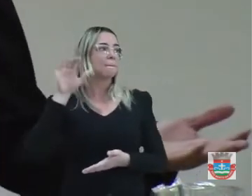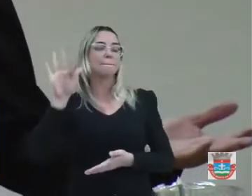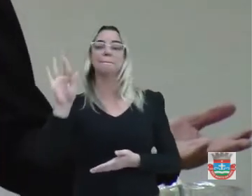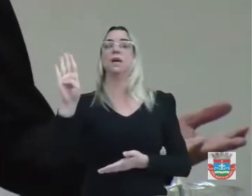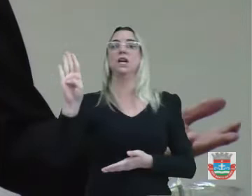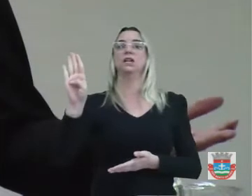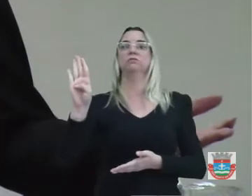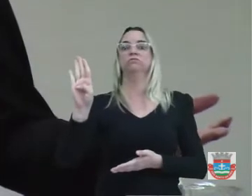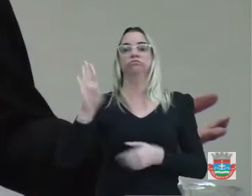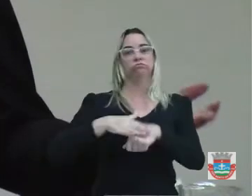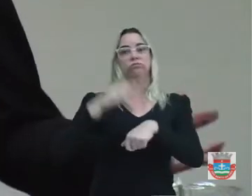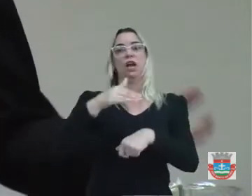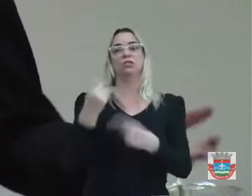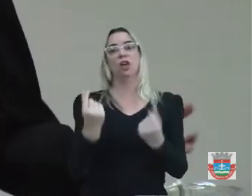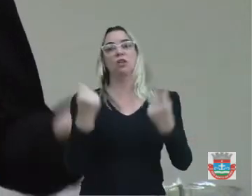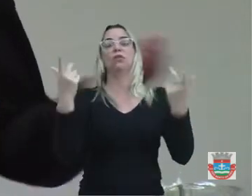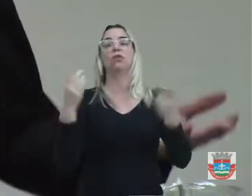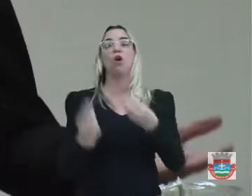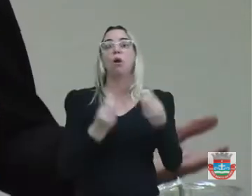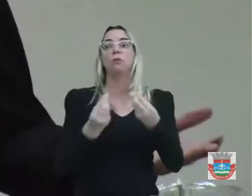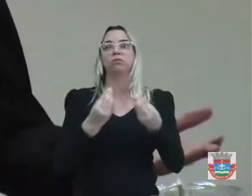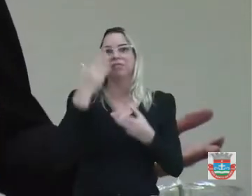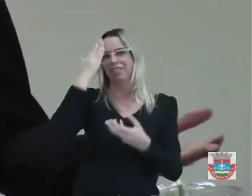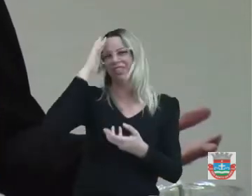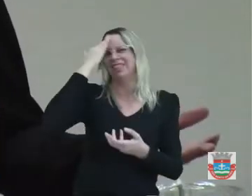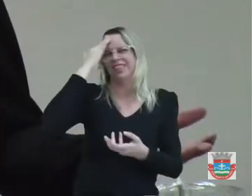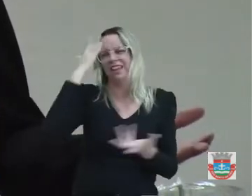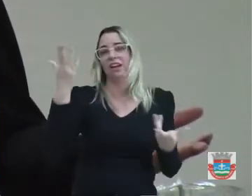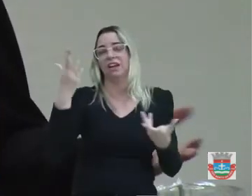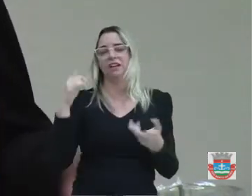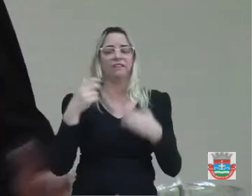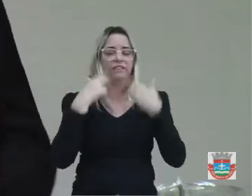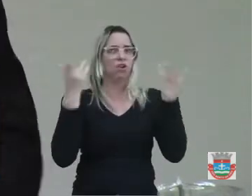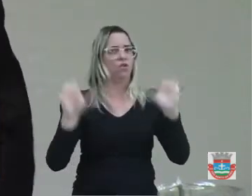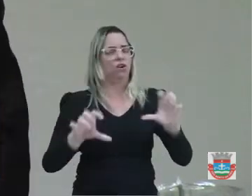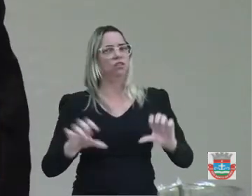entender. É de não se entender, é uma vergonha.